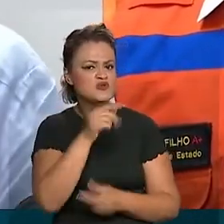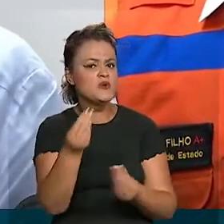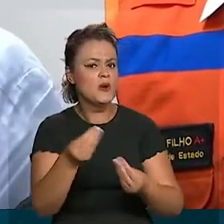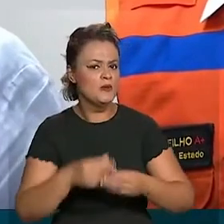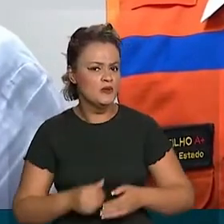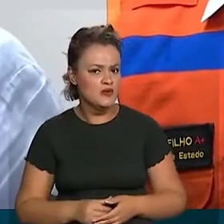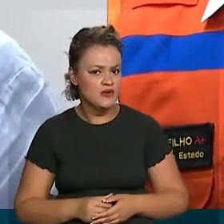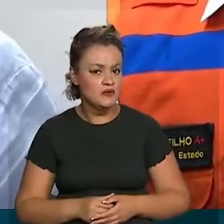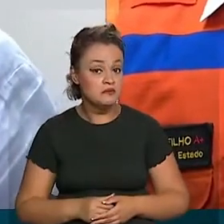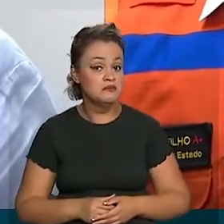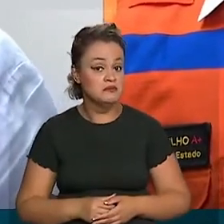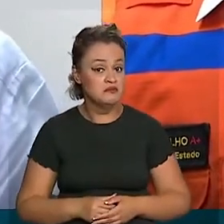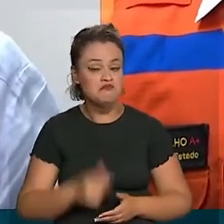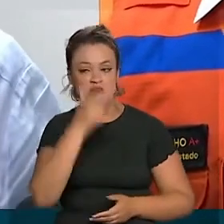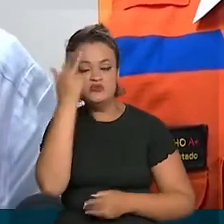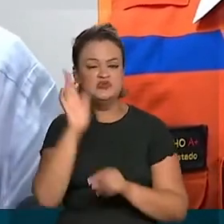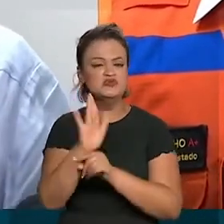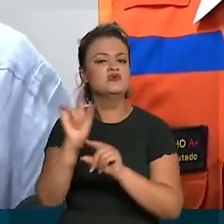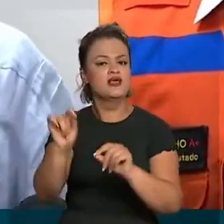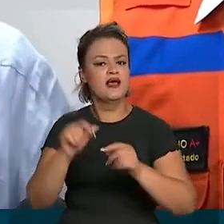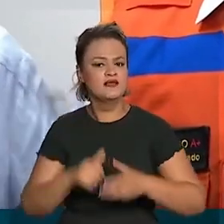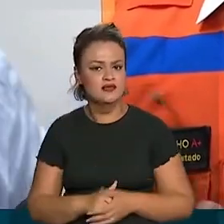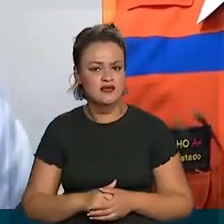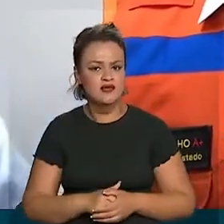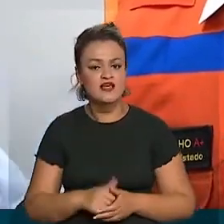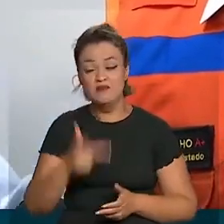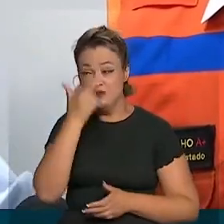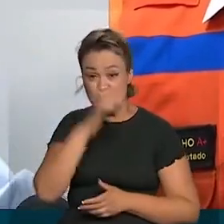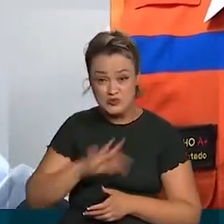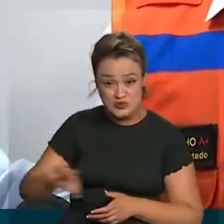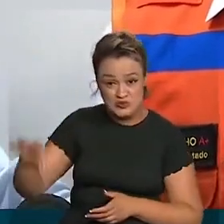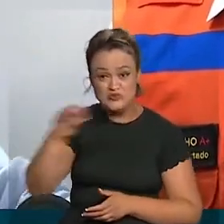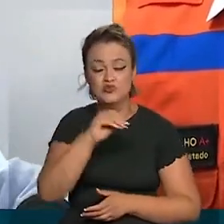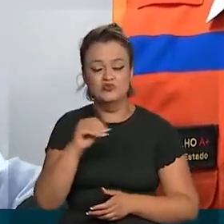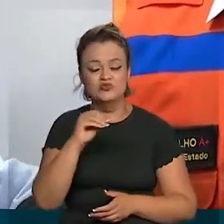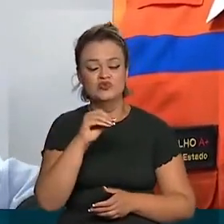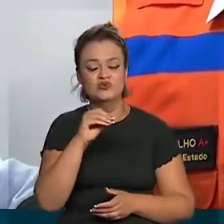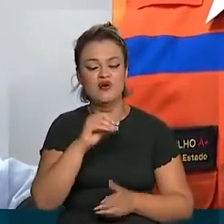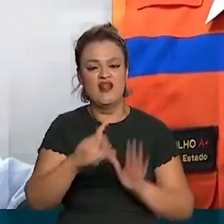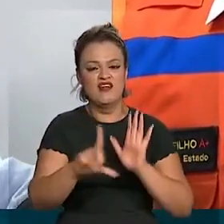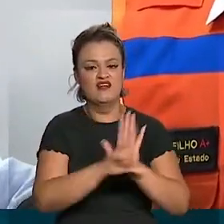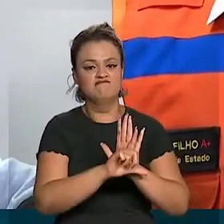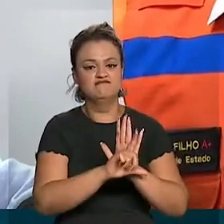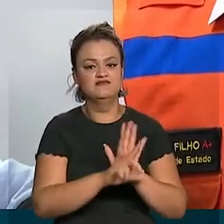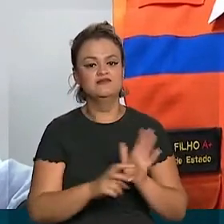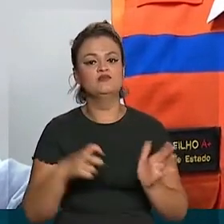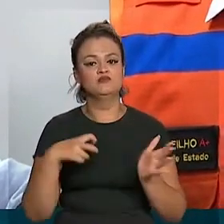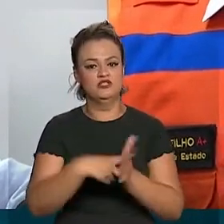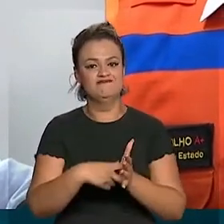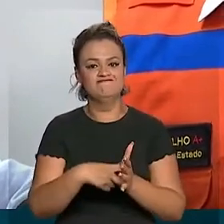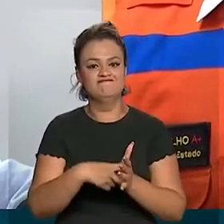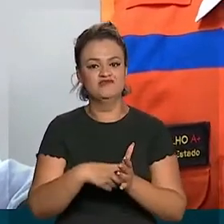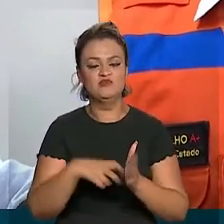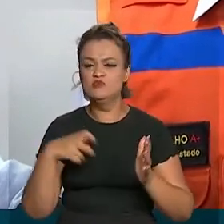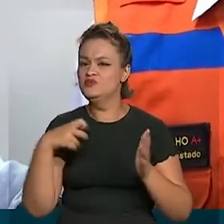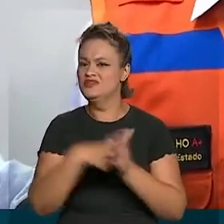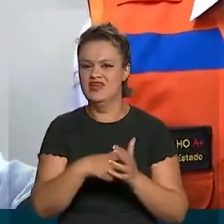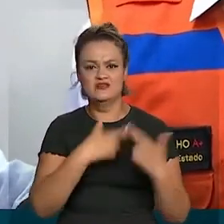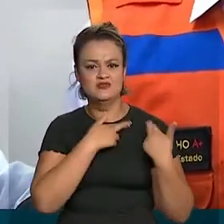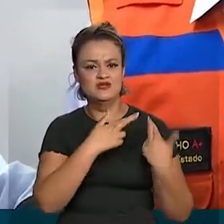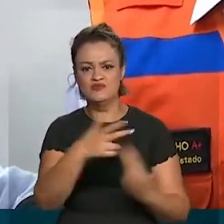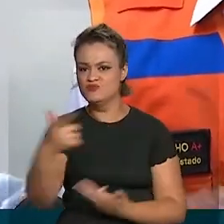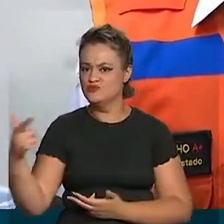os financiadores e todos eles pagarão com a força da lei esse gesto de